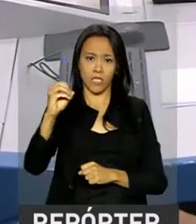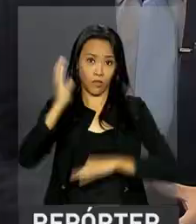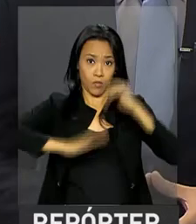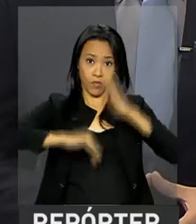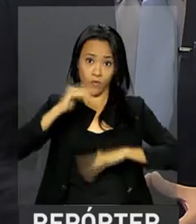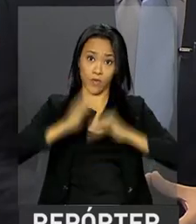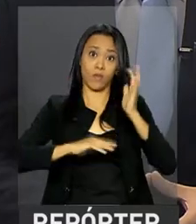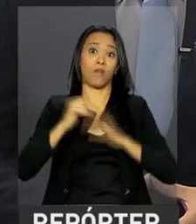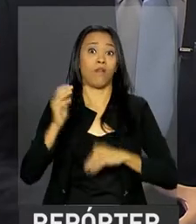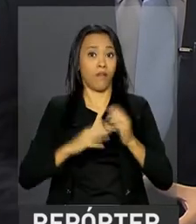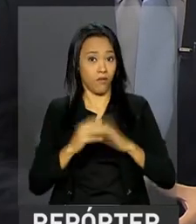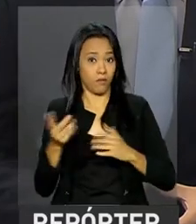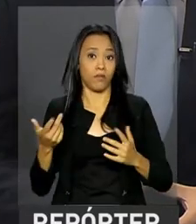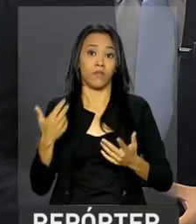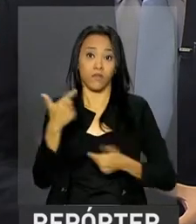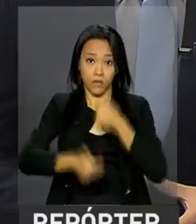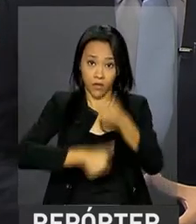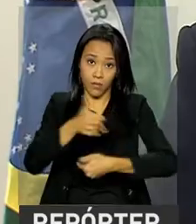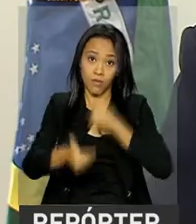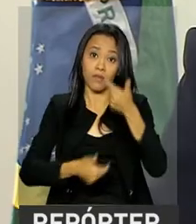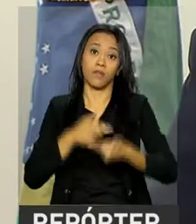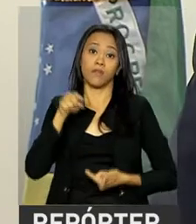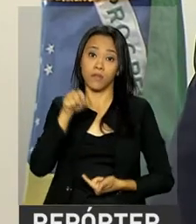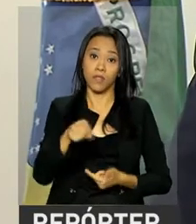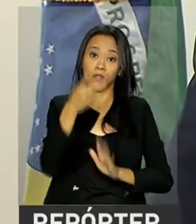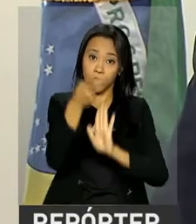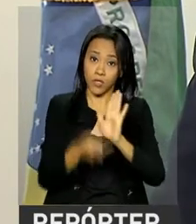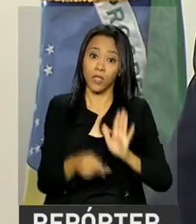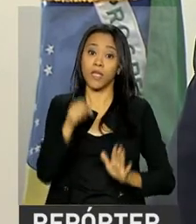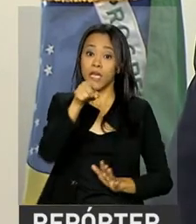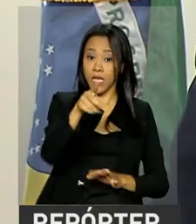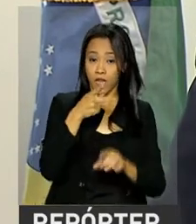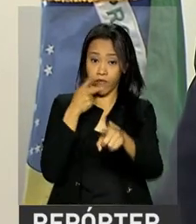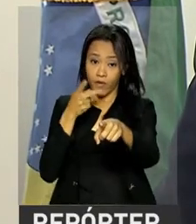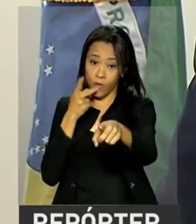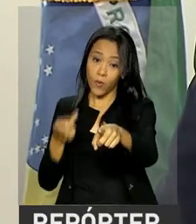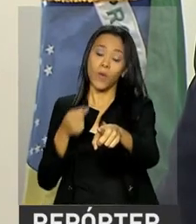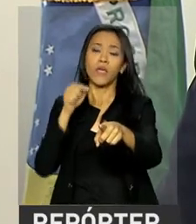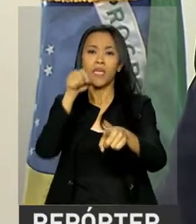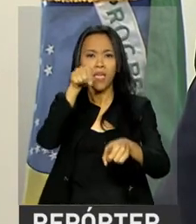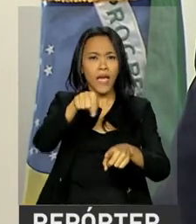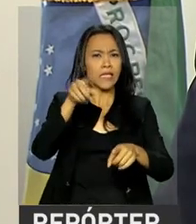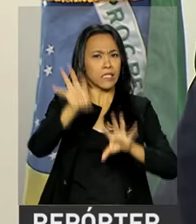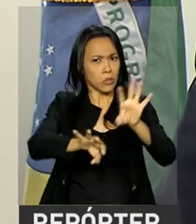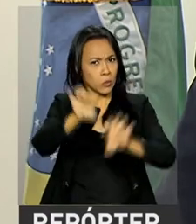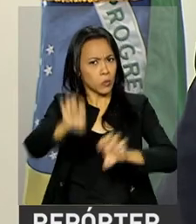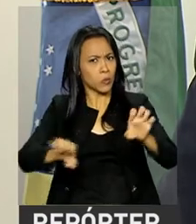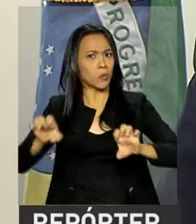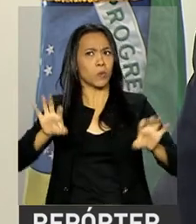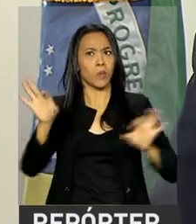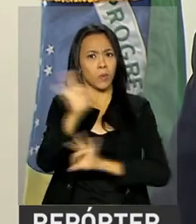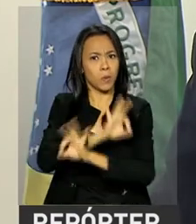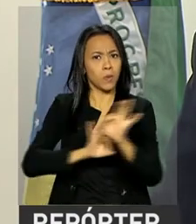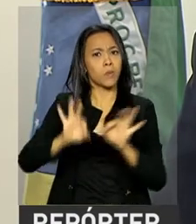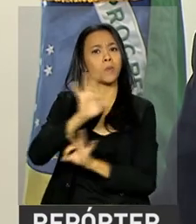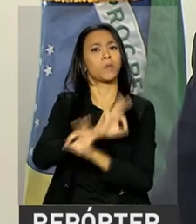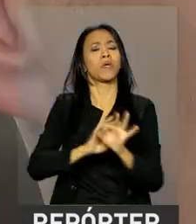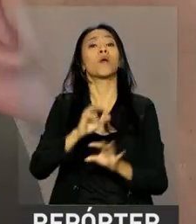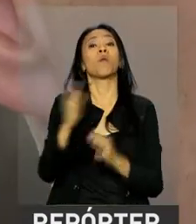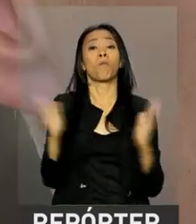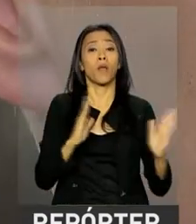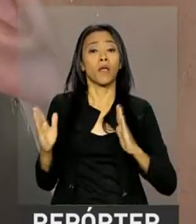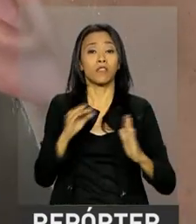projeto. Para o presidente da Telebrás, essa infraestrutura em comunicações, que deve durar 18